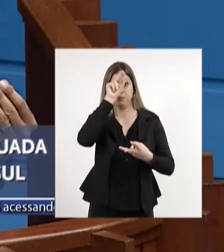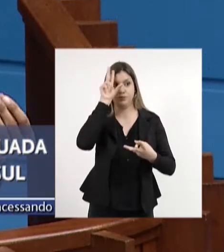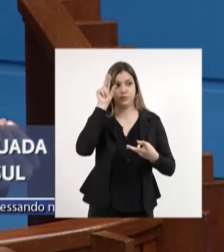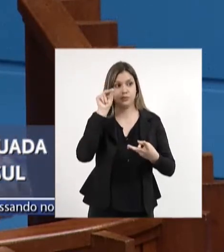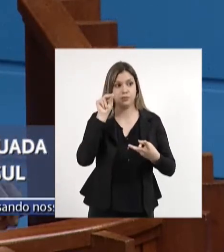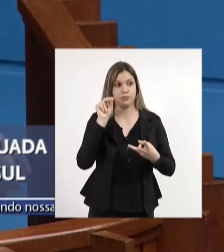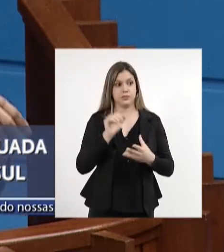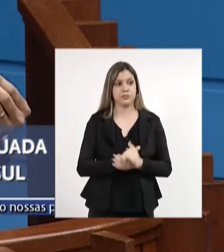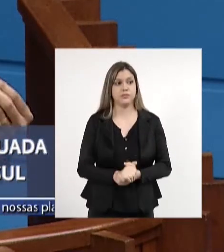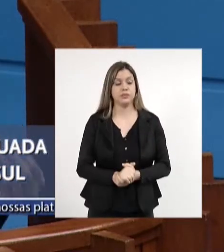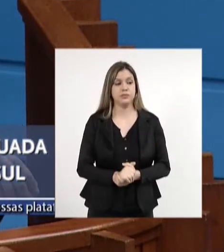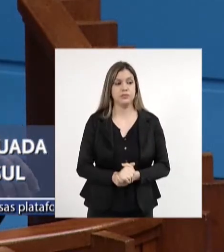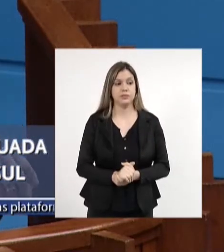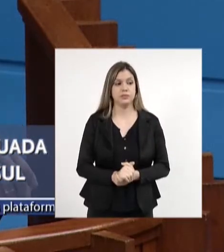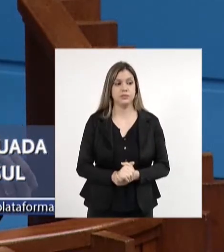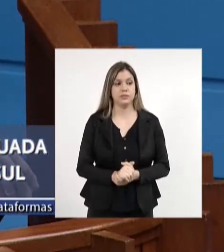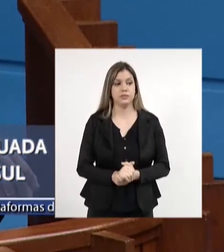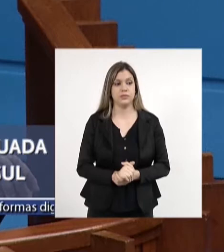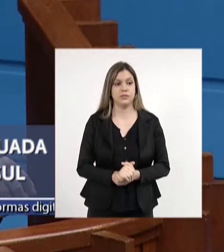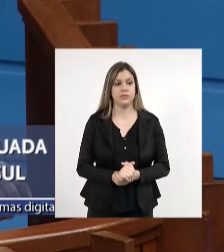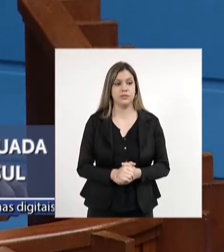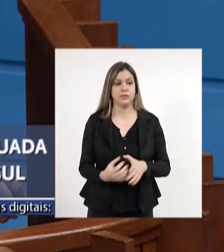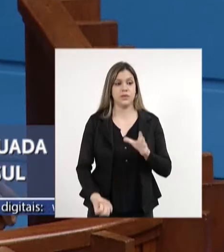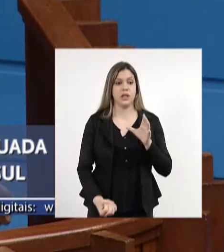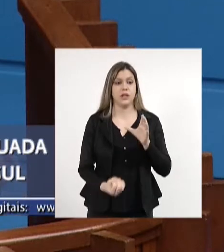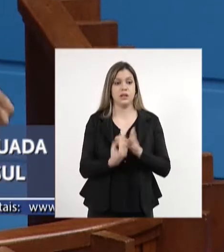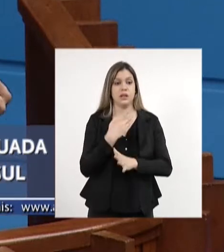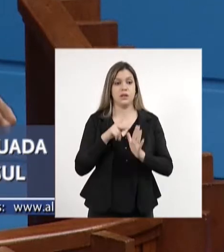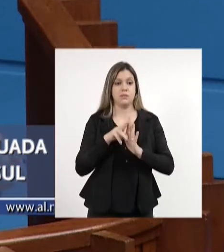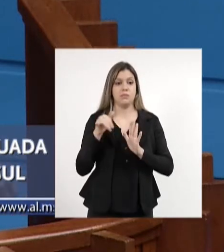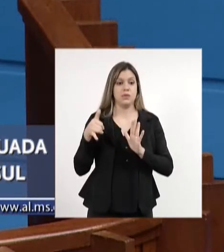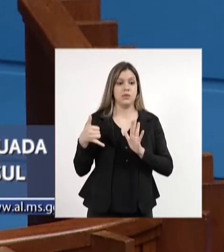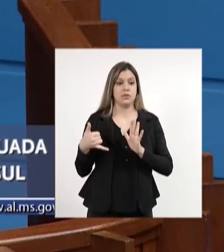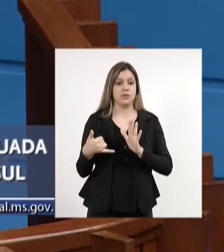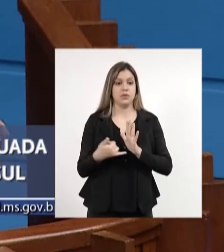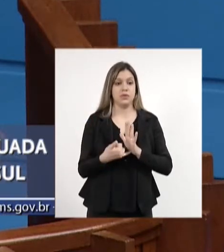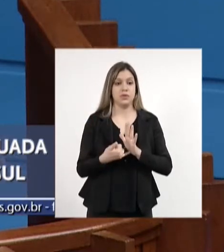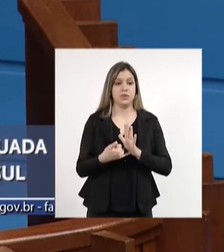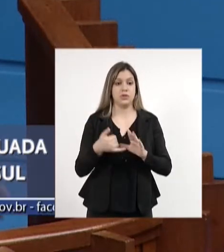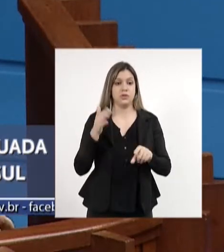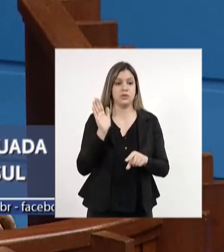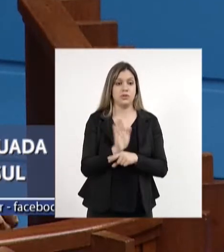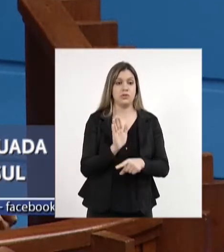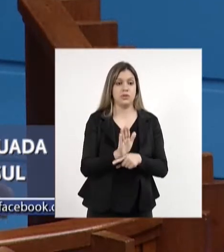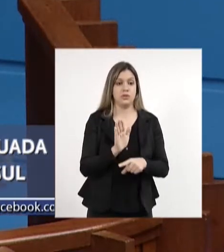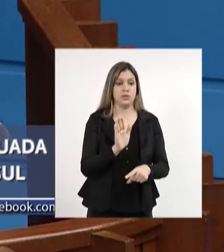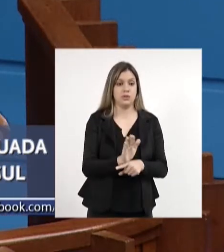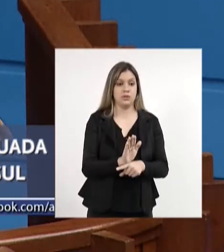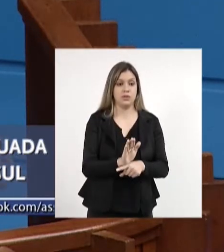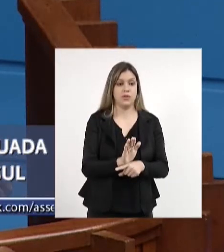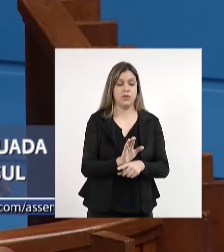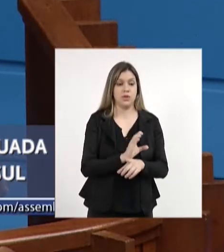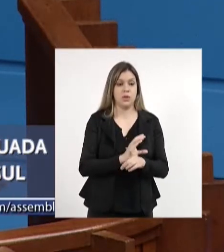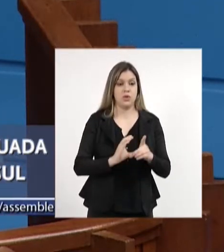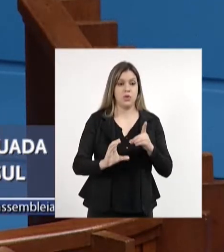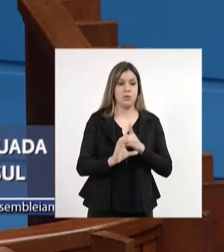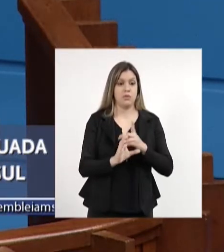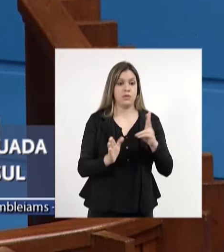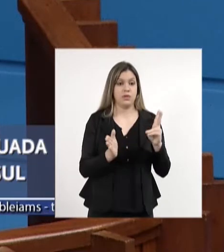que beneficiem as comunidades indígenas. Programas esses que sejam necessários à sua